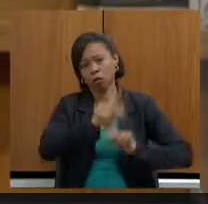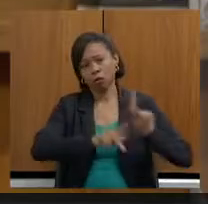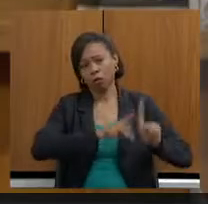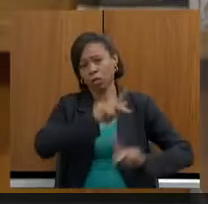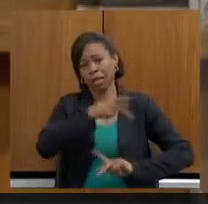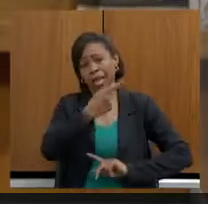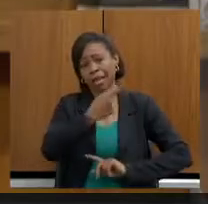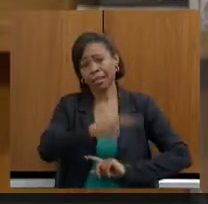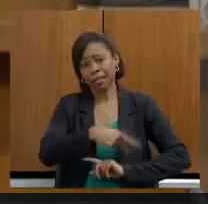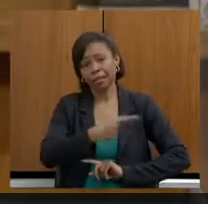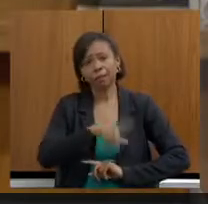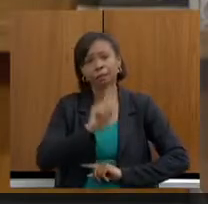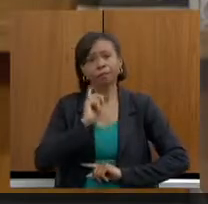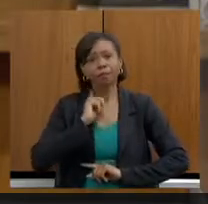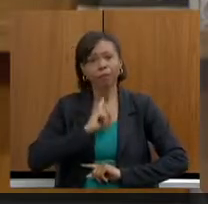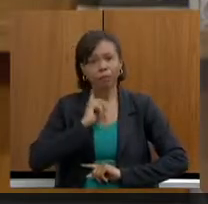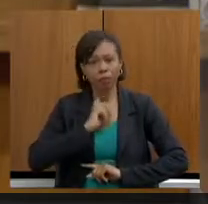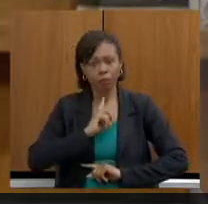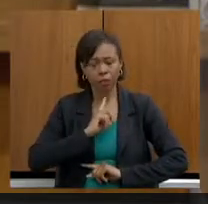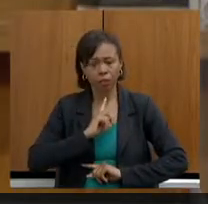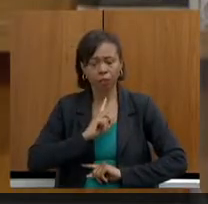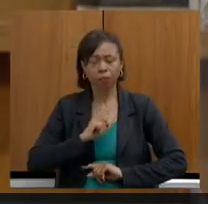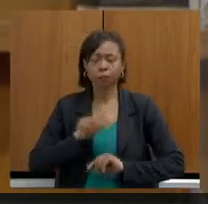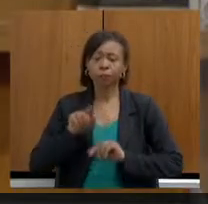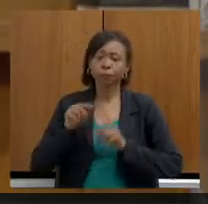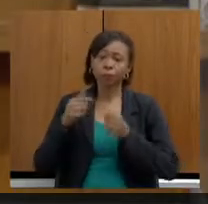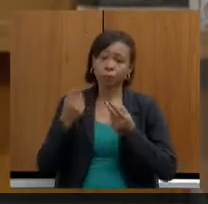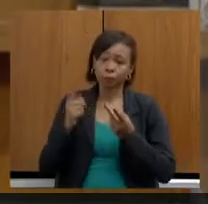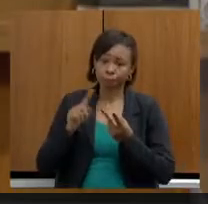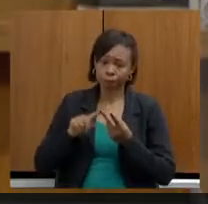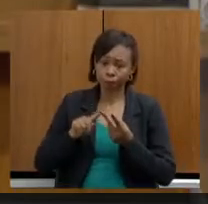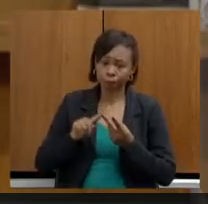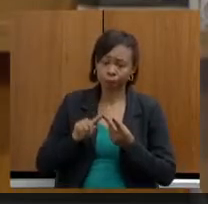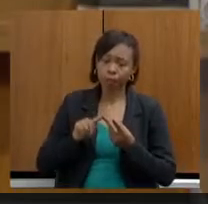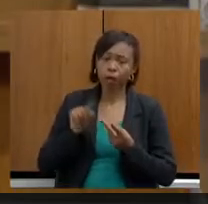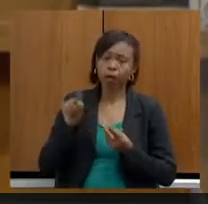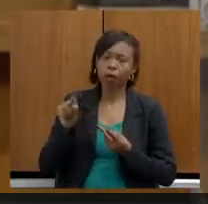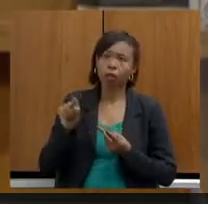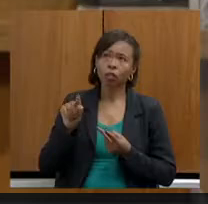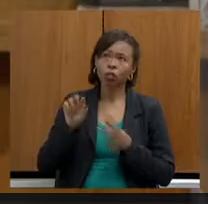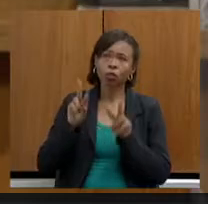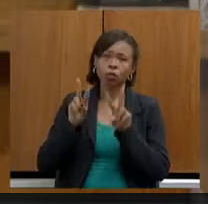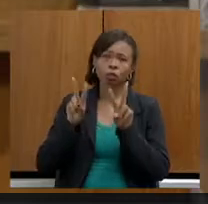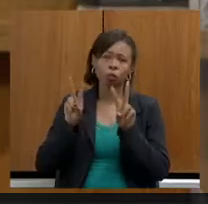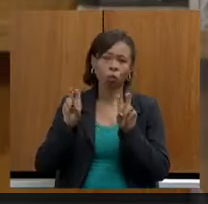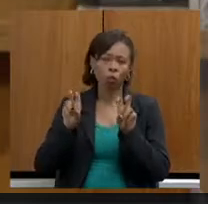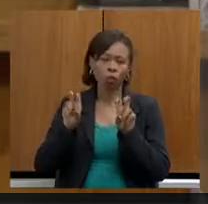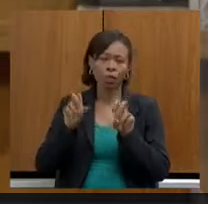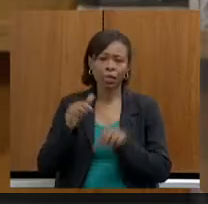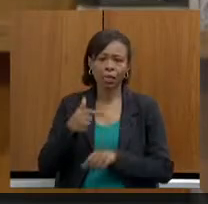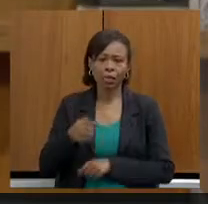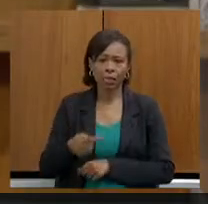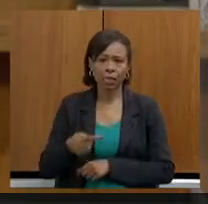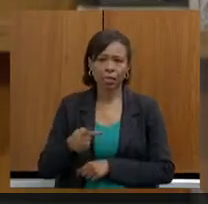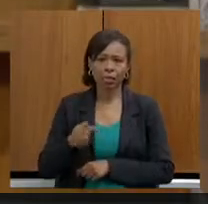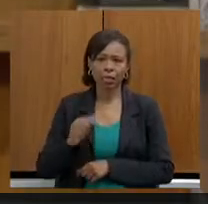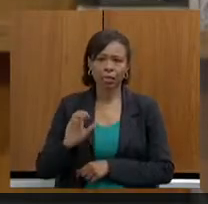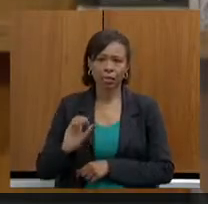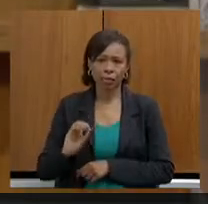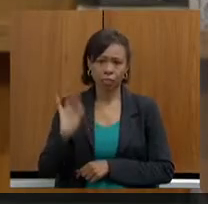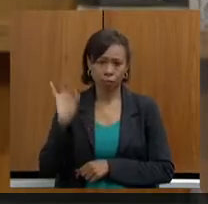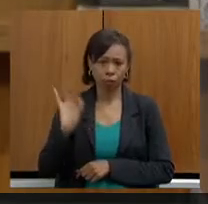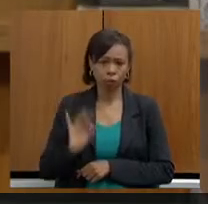do povo de Minas Gerais certo Deputado Betão sobre a situação em relação à os setenta por cento do fundeb